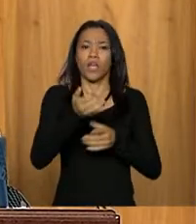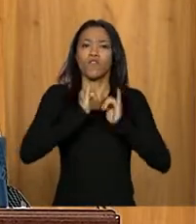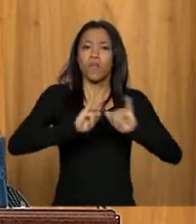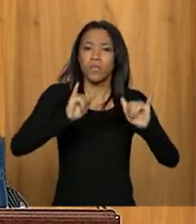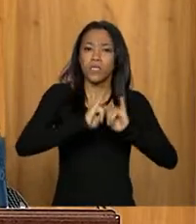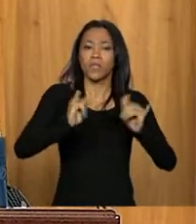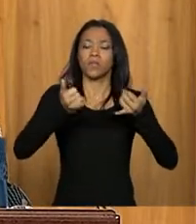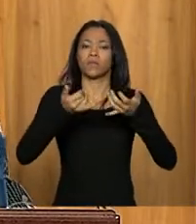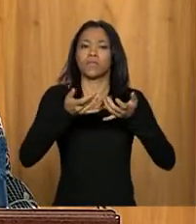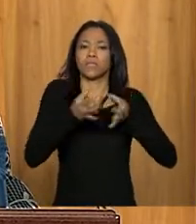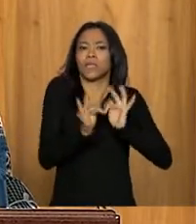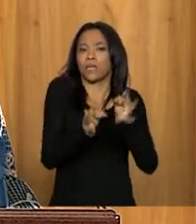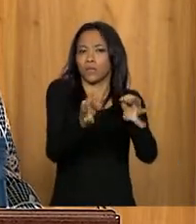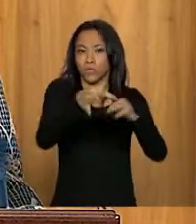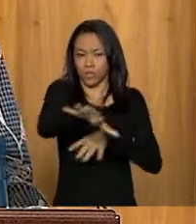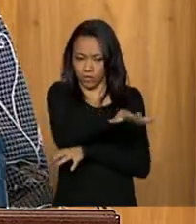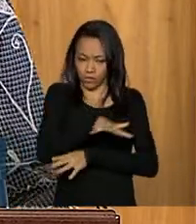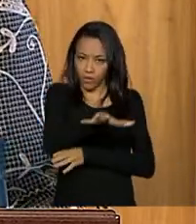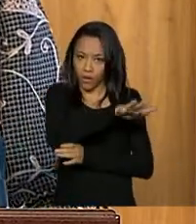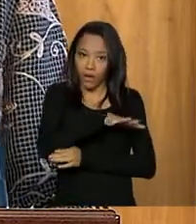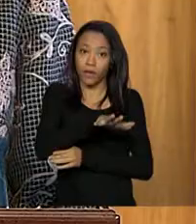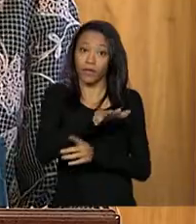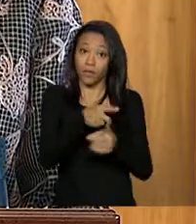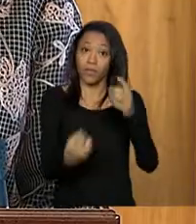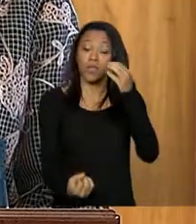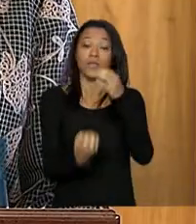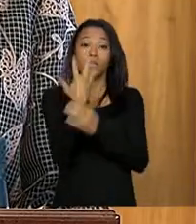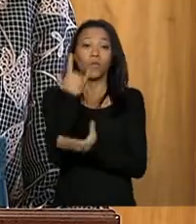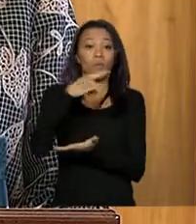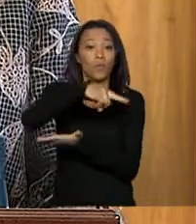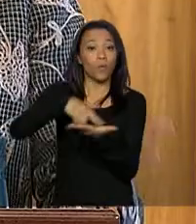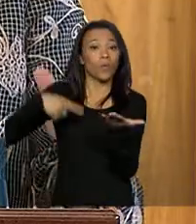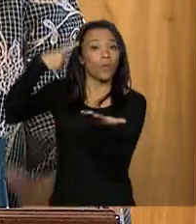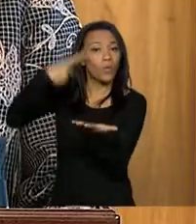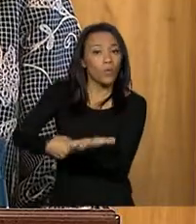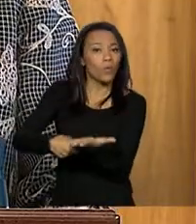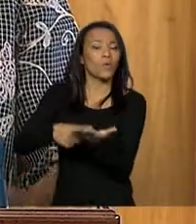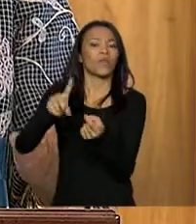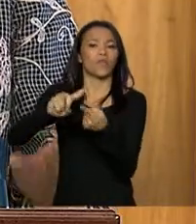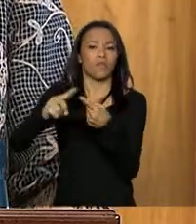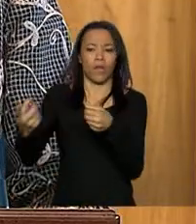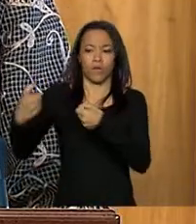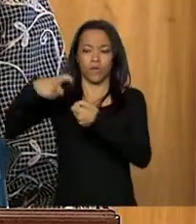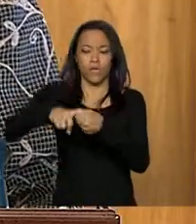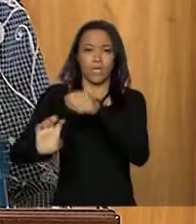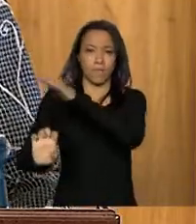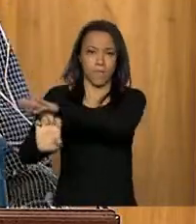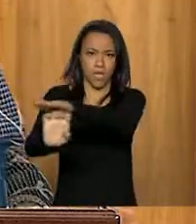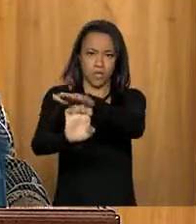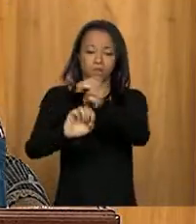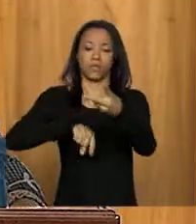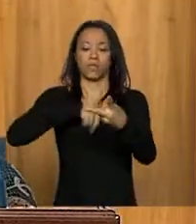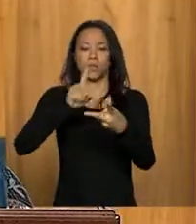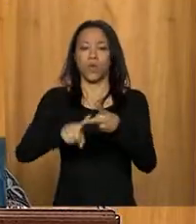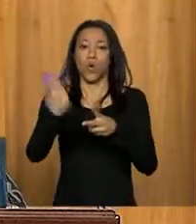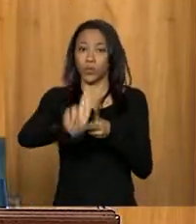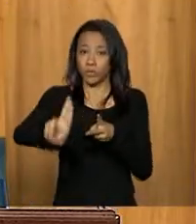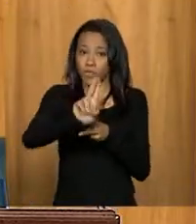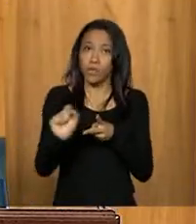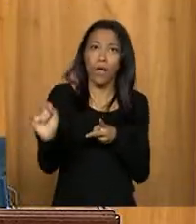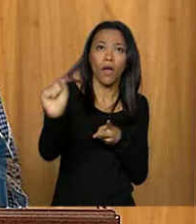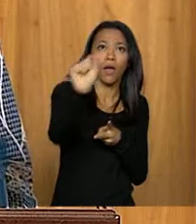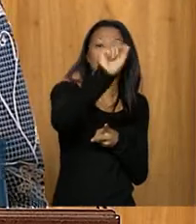assinados hoje criam um programa de cooperação que vai unir empresas, universidades,